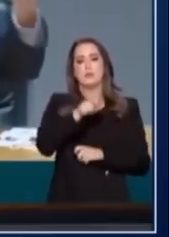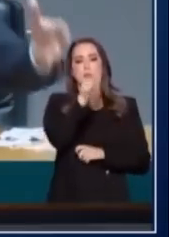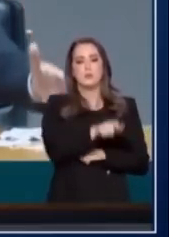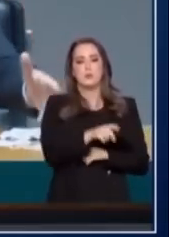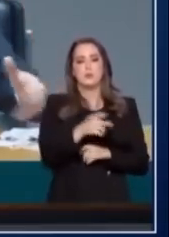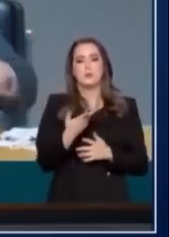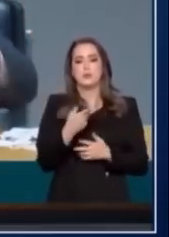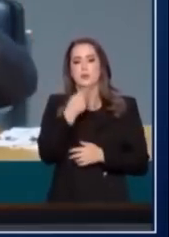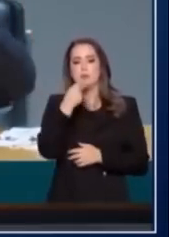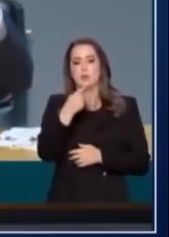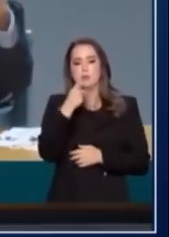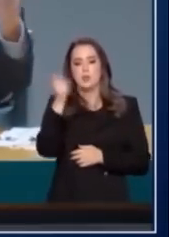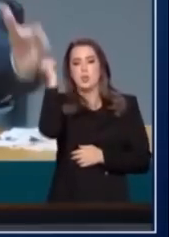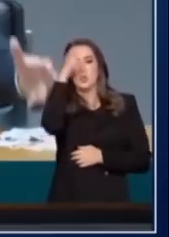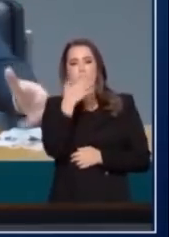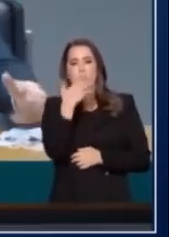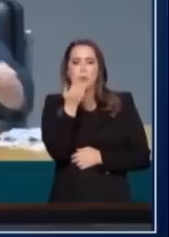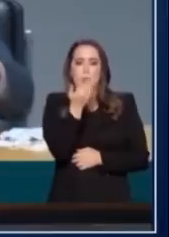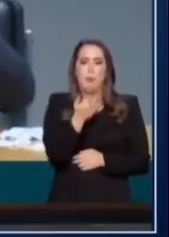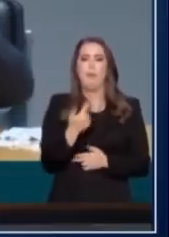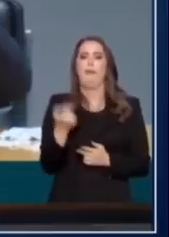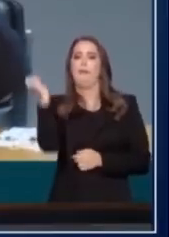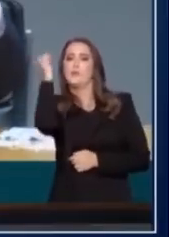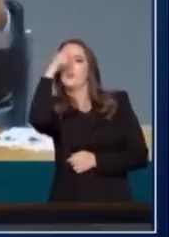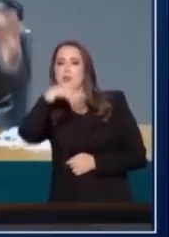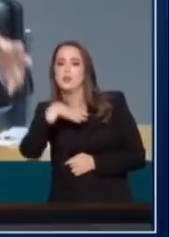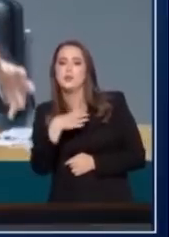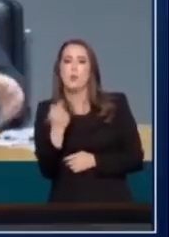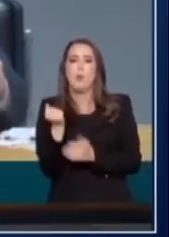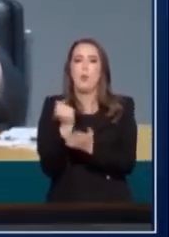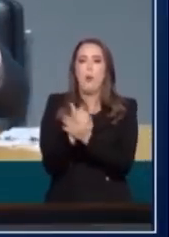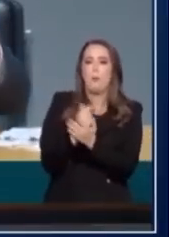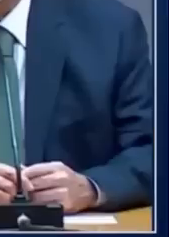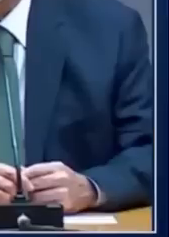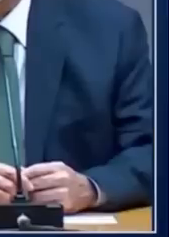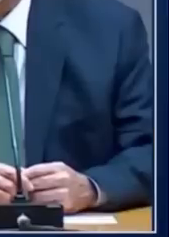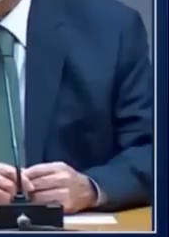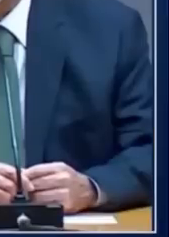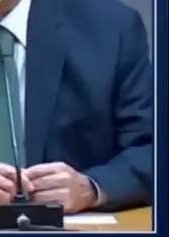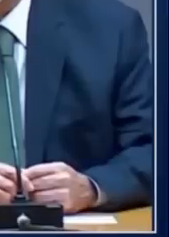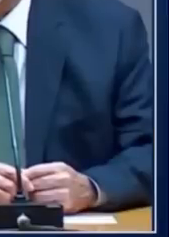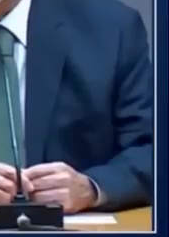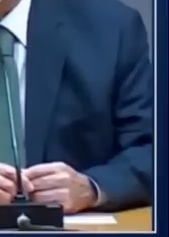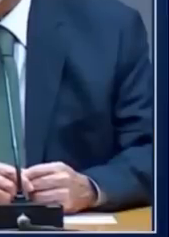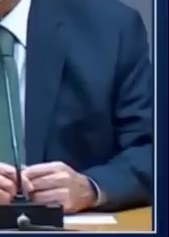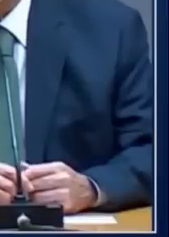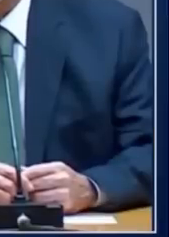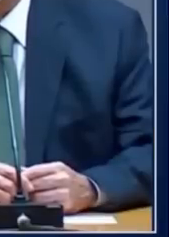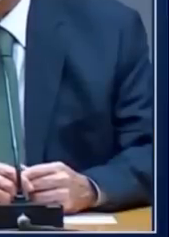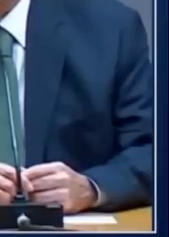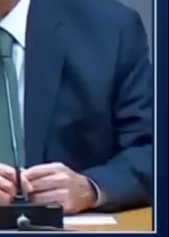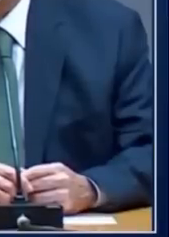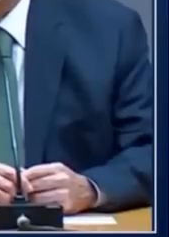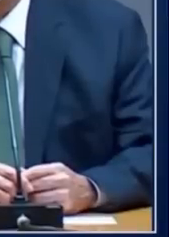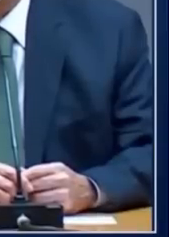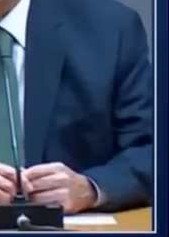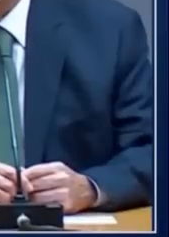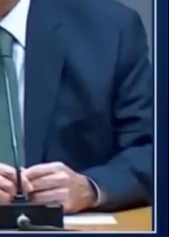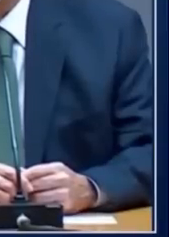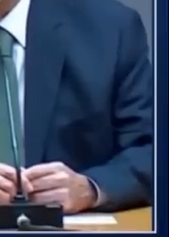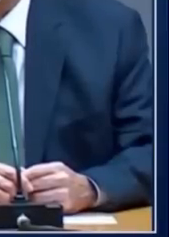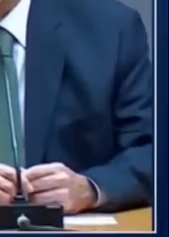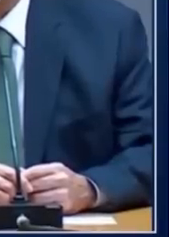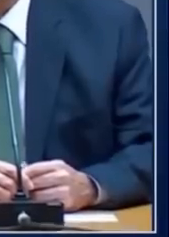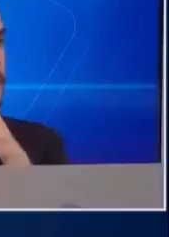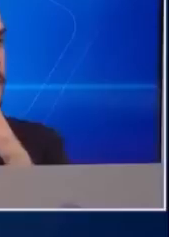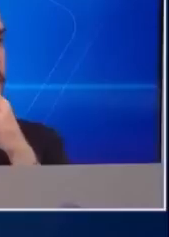gente tem que conseguir chegar no mínimo consenso de que foi um desastre do governo do bolsonaro Hoje eu tava vendo né A